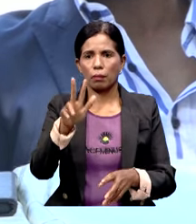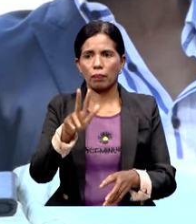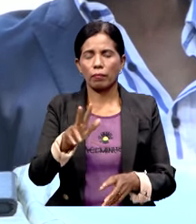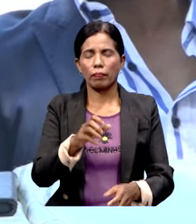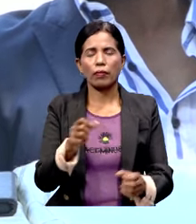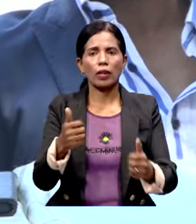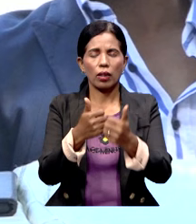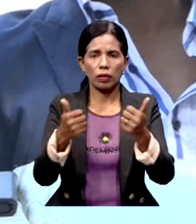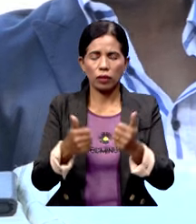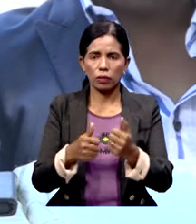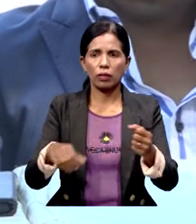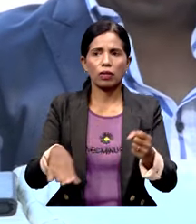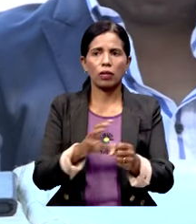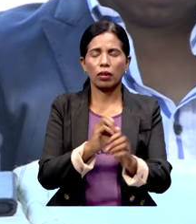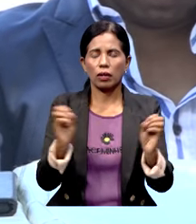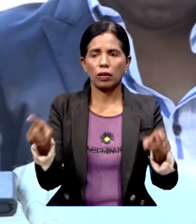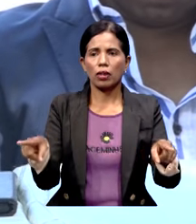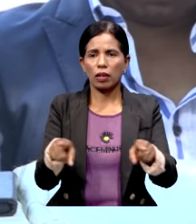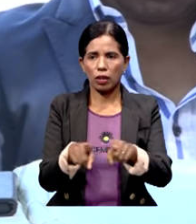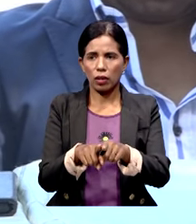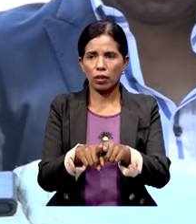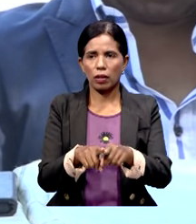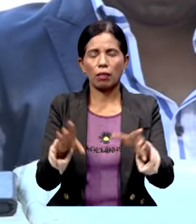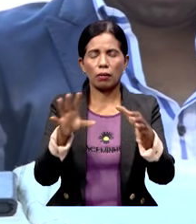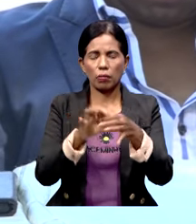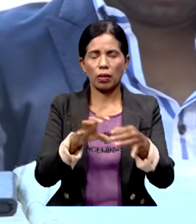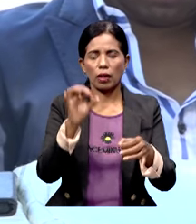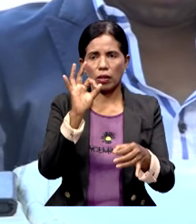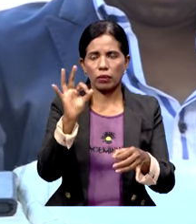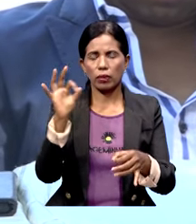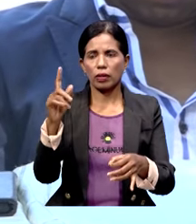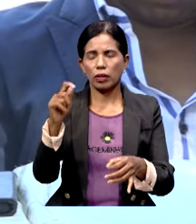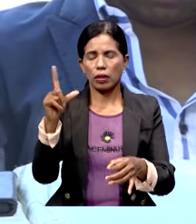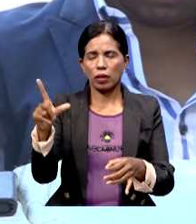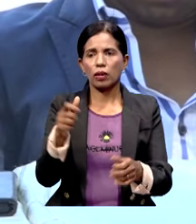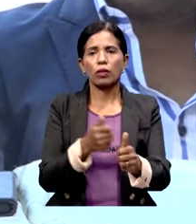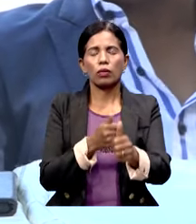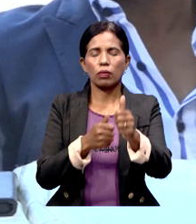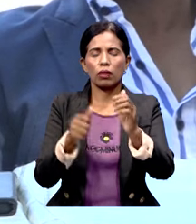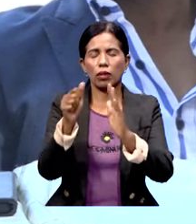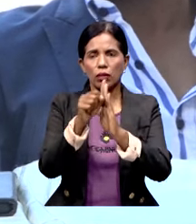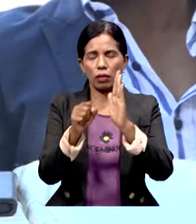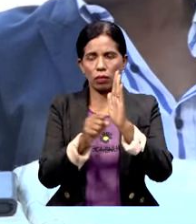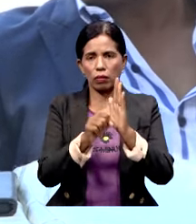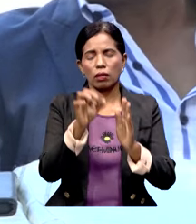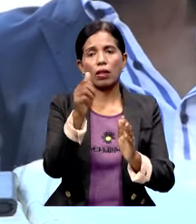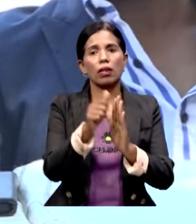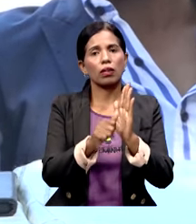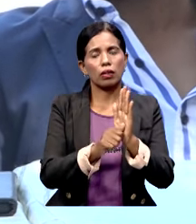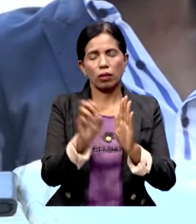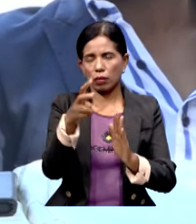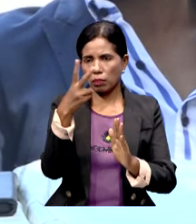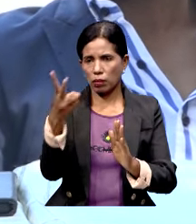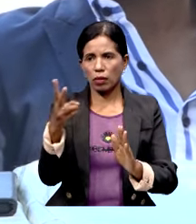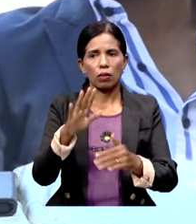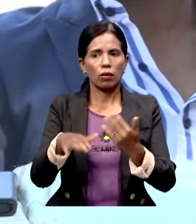associação centro juvenil, Laos Anessa, membro, IHA FFTL, tuir estatuto FFTL, artigo 12. Horazão,